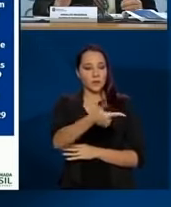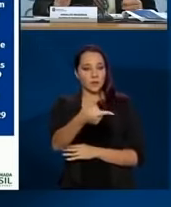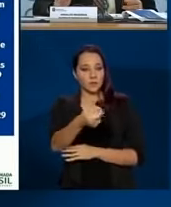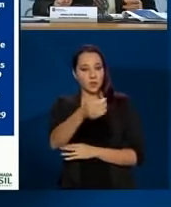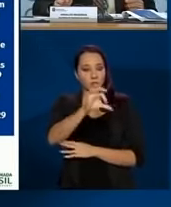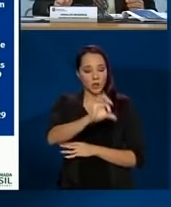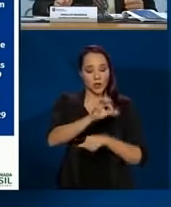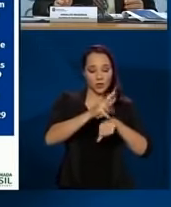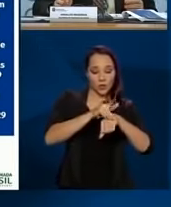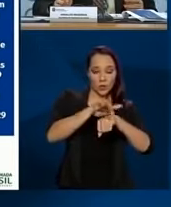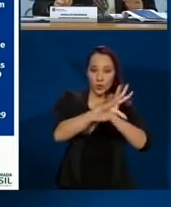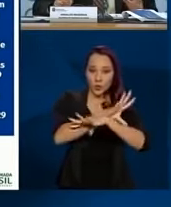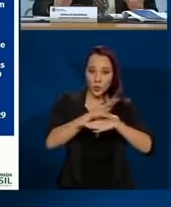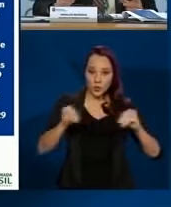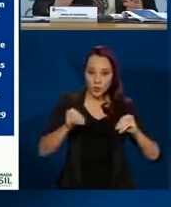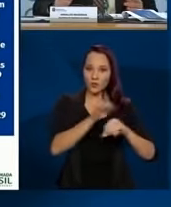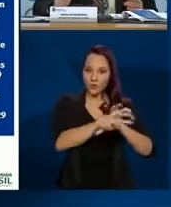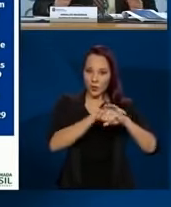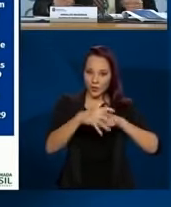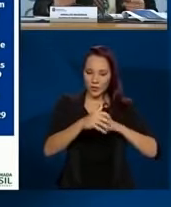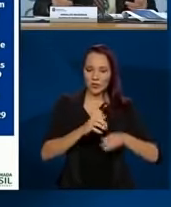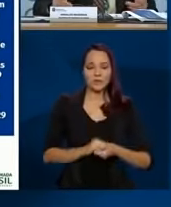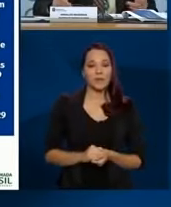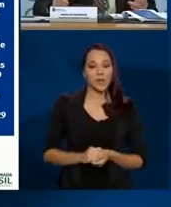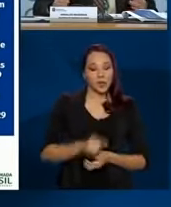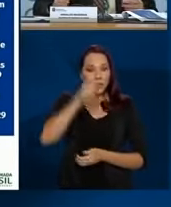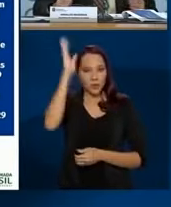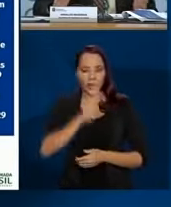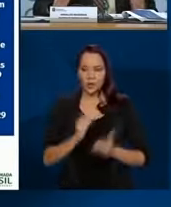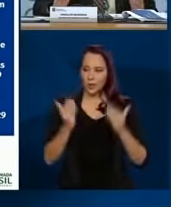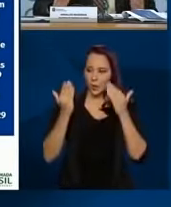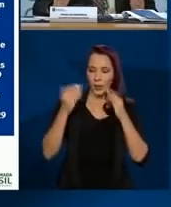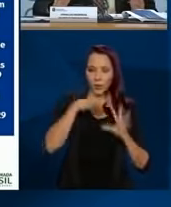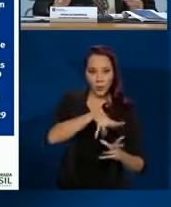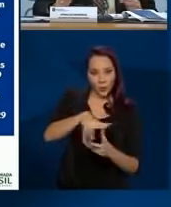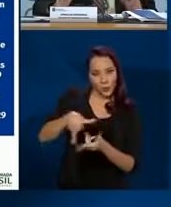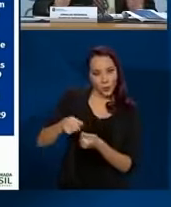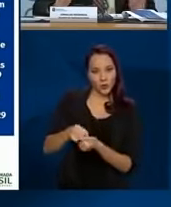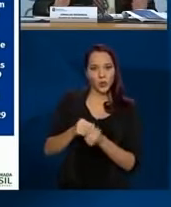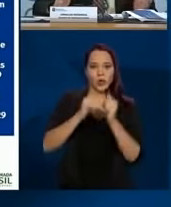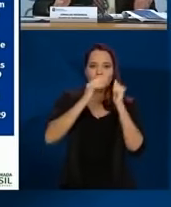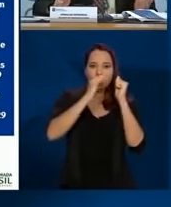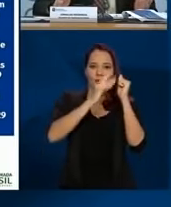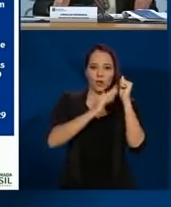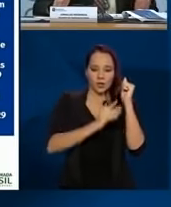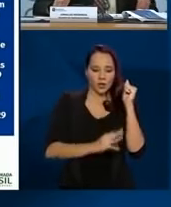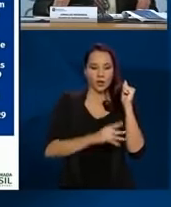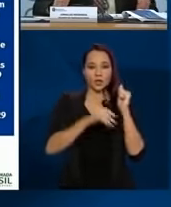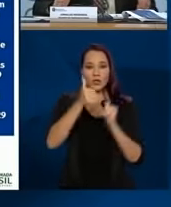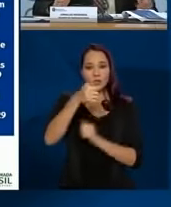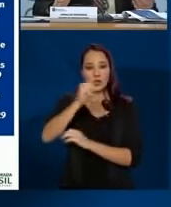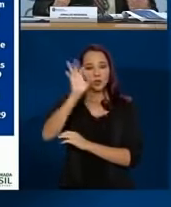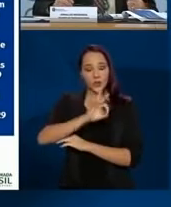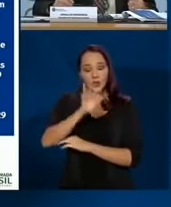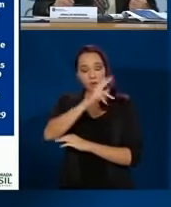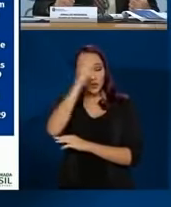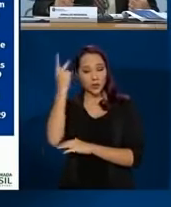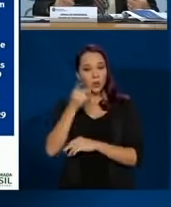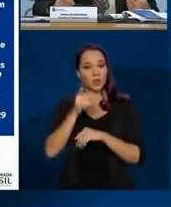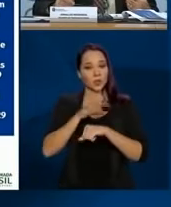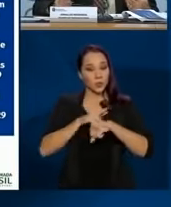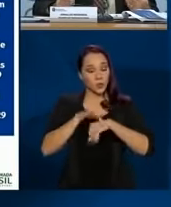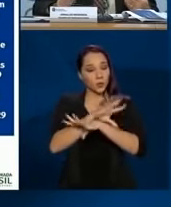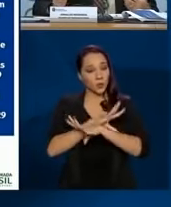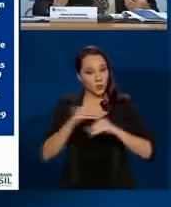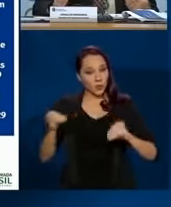1.865.729 casos recuperados. Do Brasil, em relação ao mundo, nós representamos 18% de recuperados,